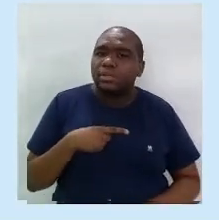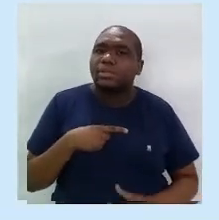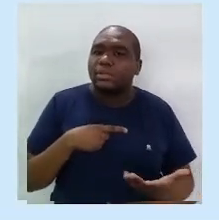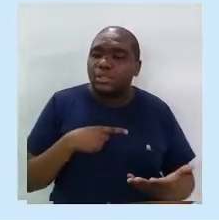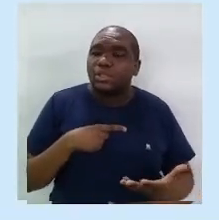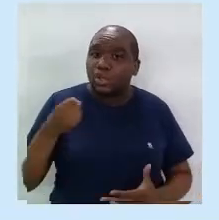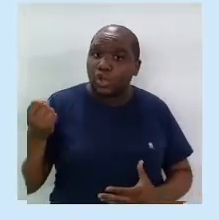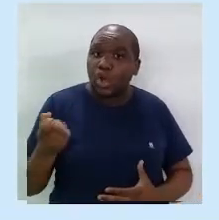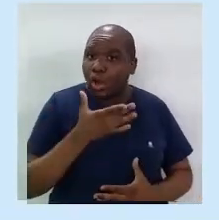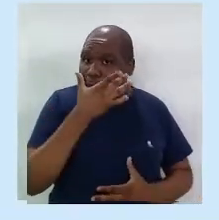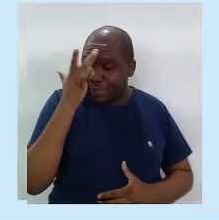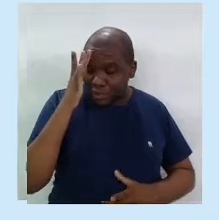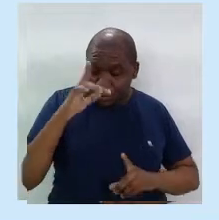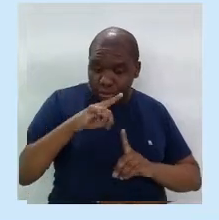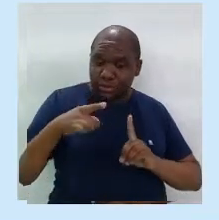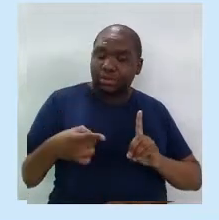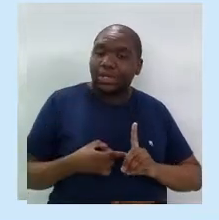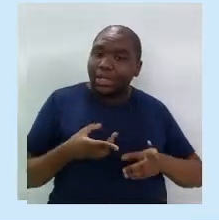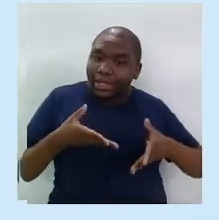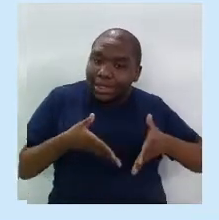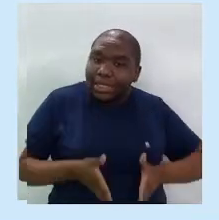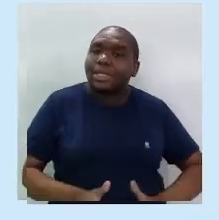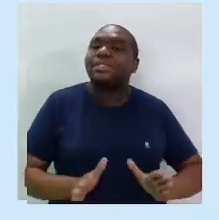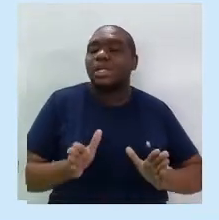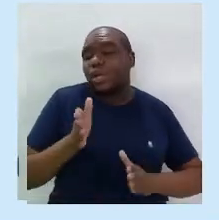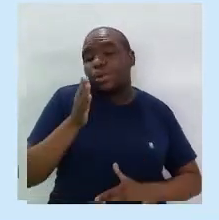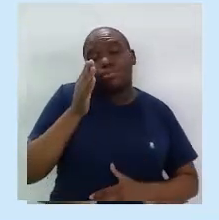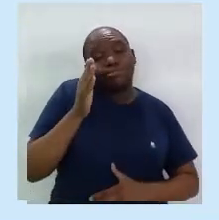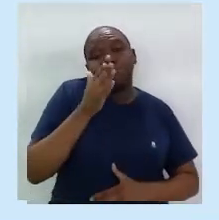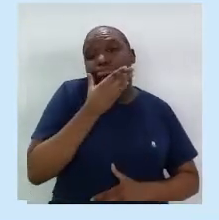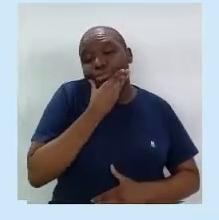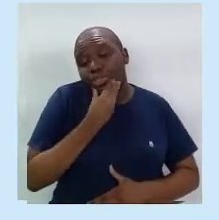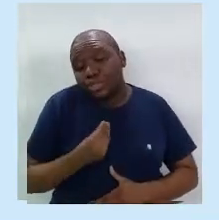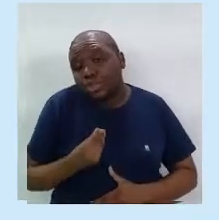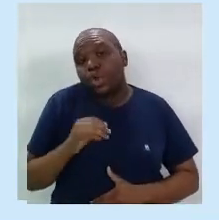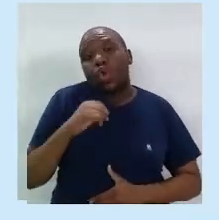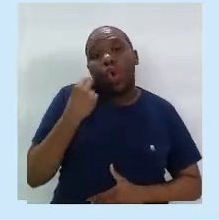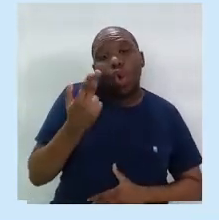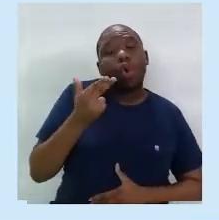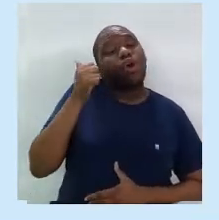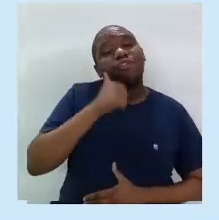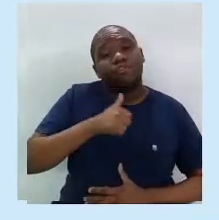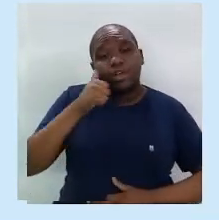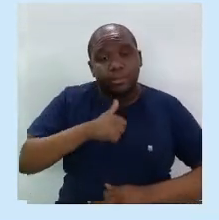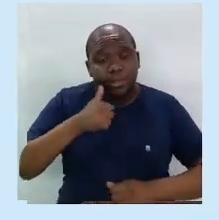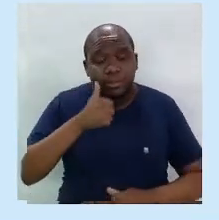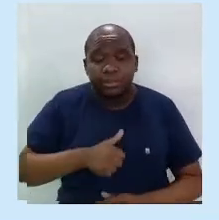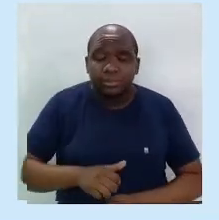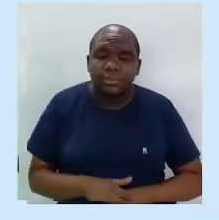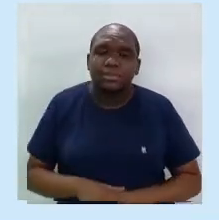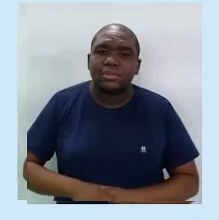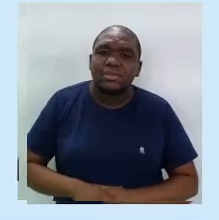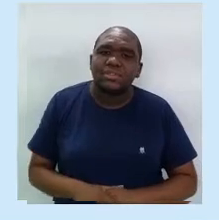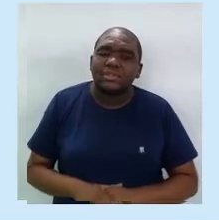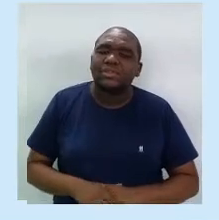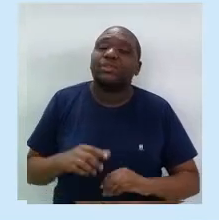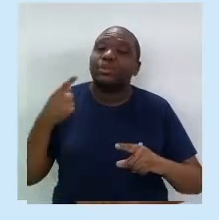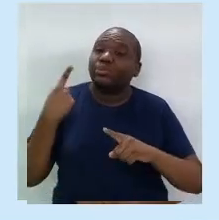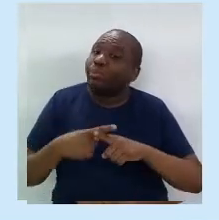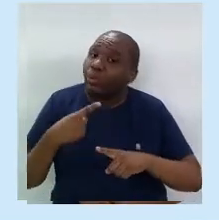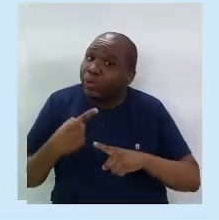reprodução de um novo ser, né, tanto do sistema reprodutor masculino quanto do sistema reprodutor